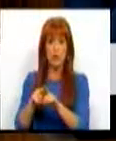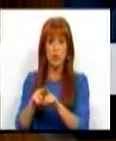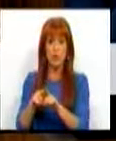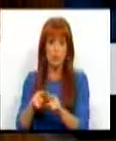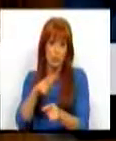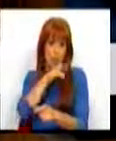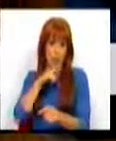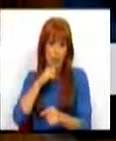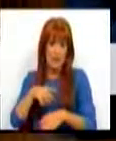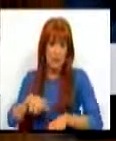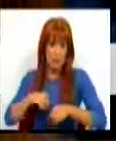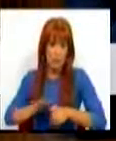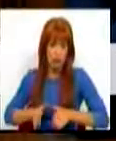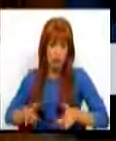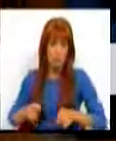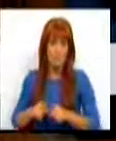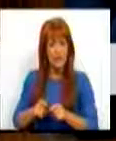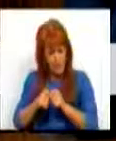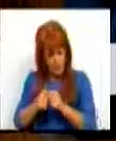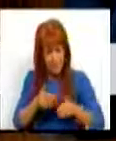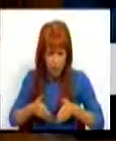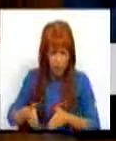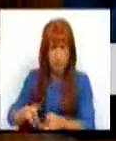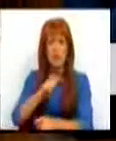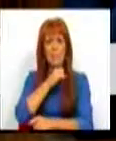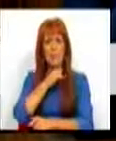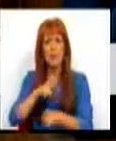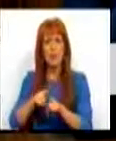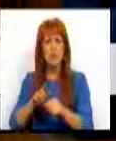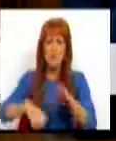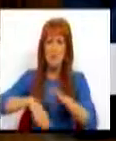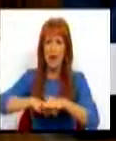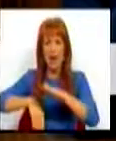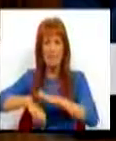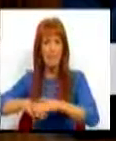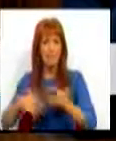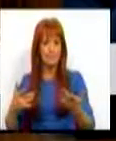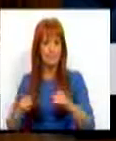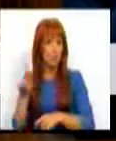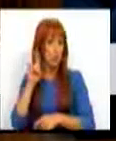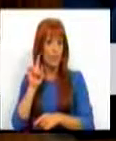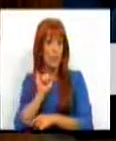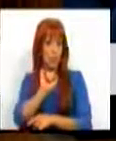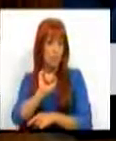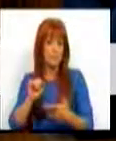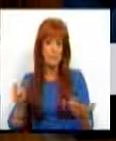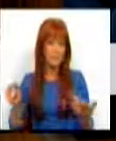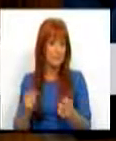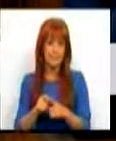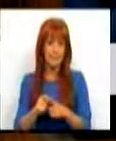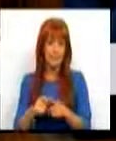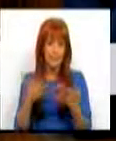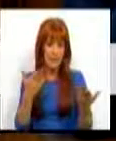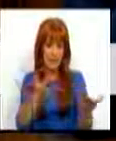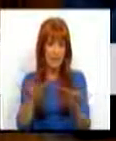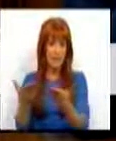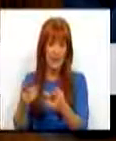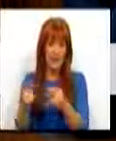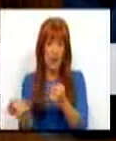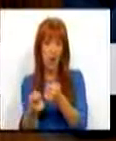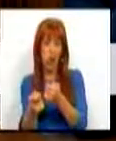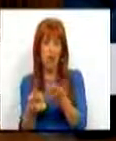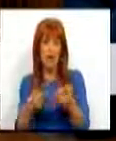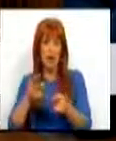podem ser valorizadas e que estamos a trabalhar nesse sentido para depois posteriormente fazer propostas